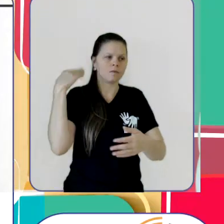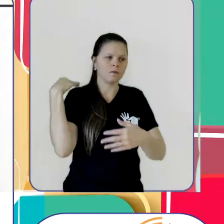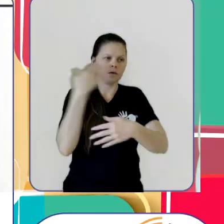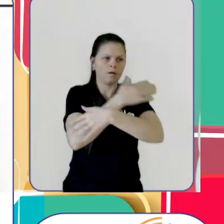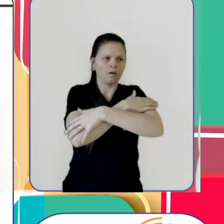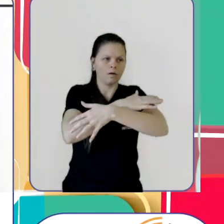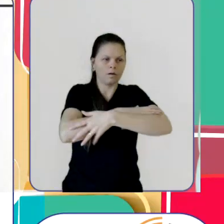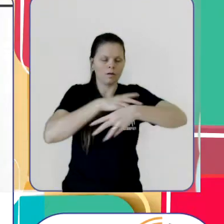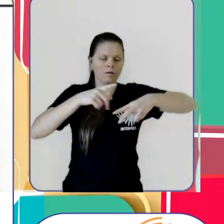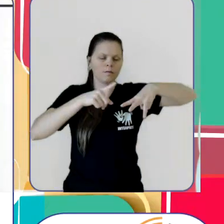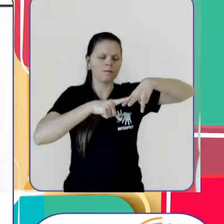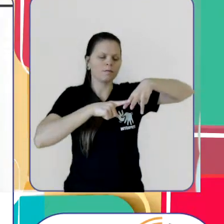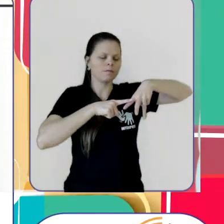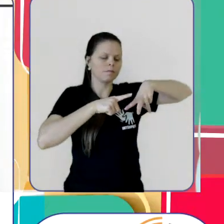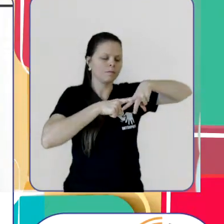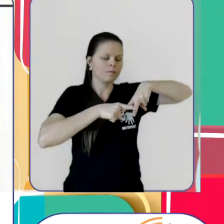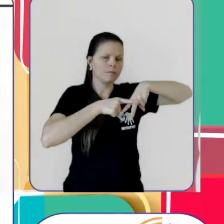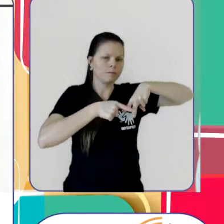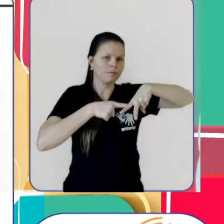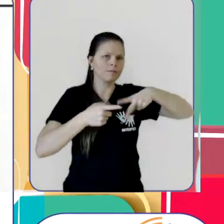braços.